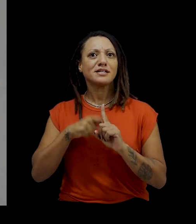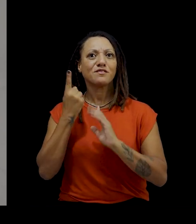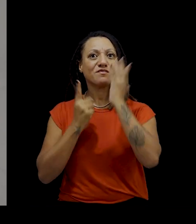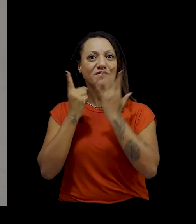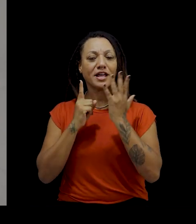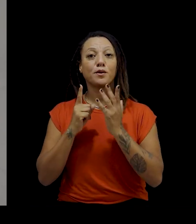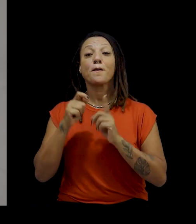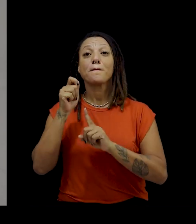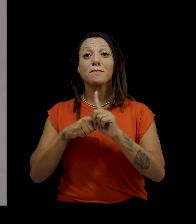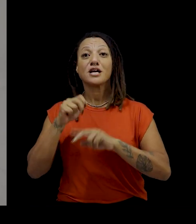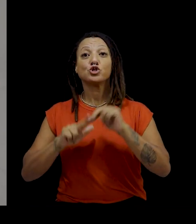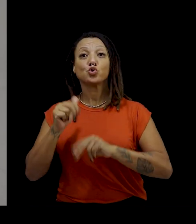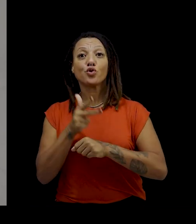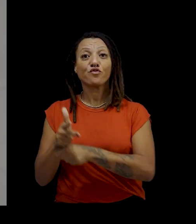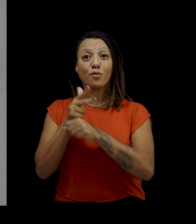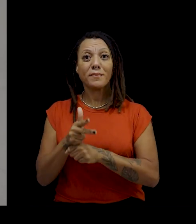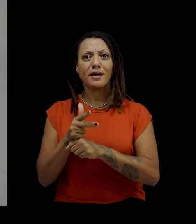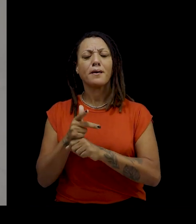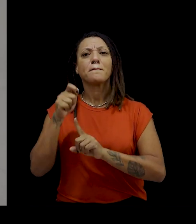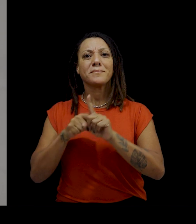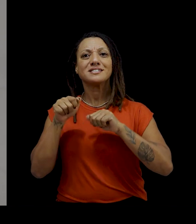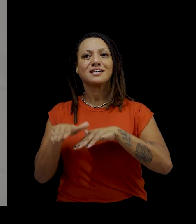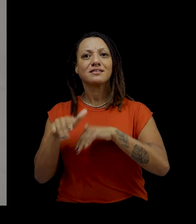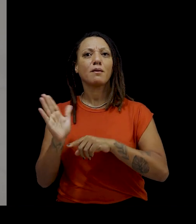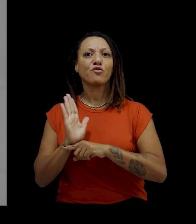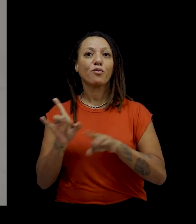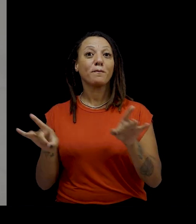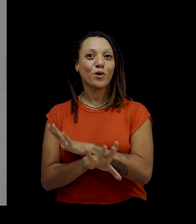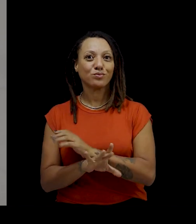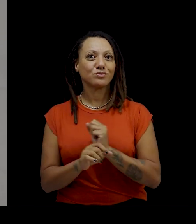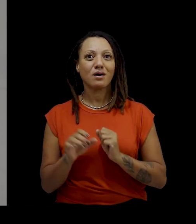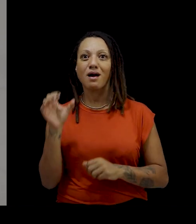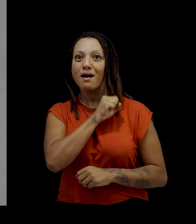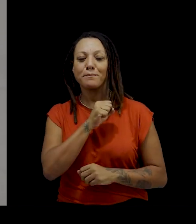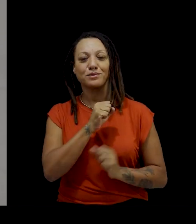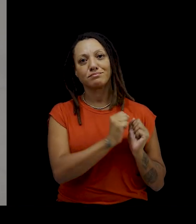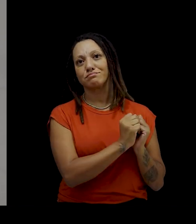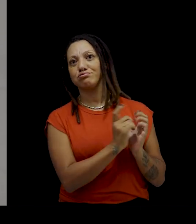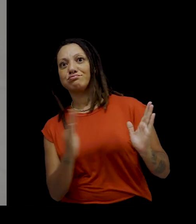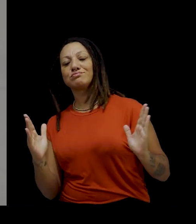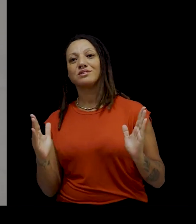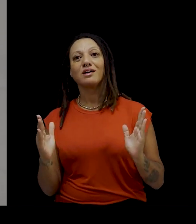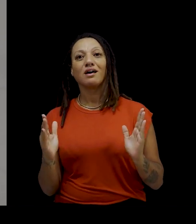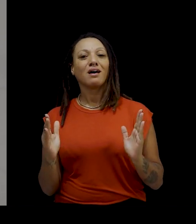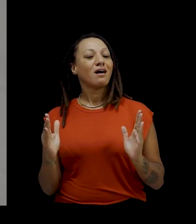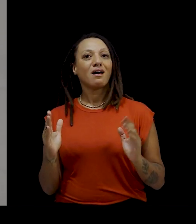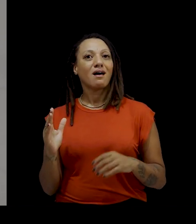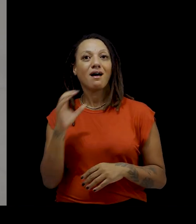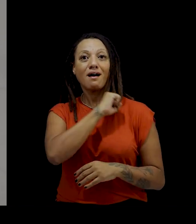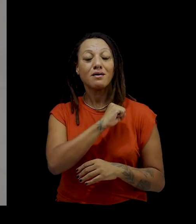ideia em fevereiro, filmei em junho, o filme tinha que estar pronto em final de setembro. Então eu acho que tem esse fluxo um